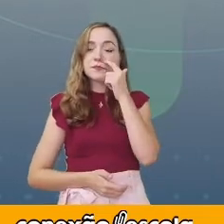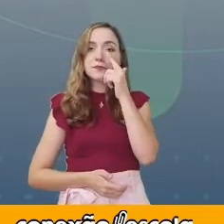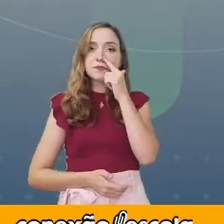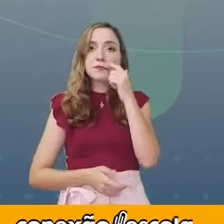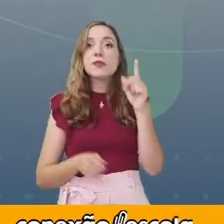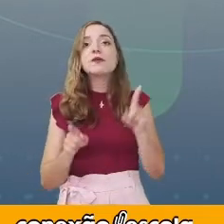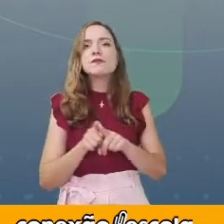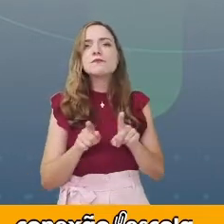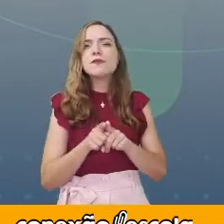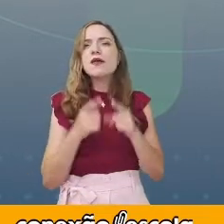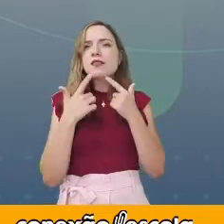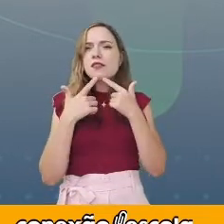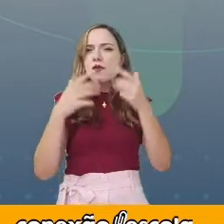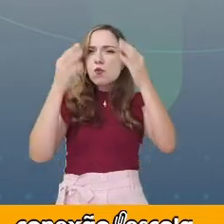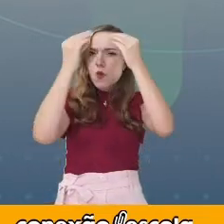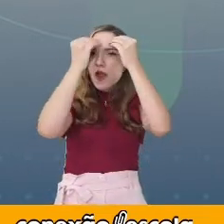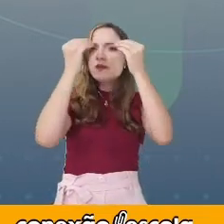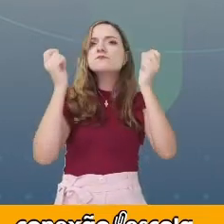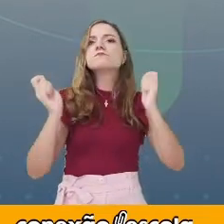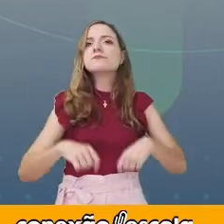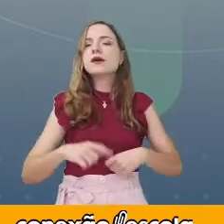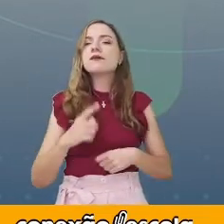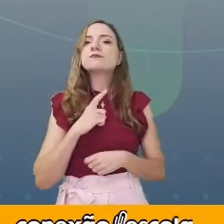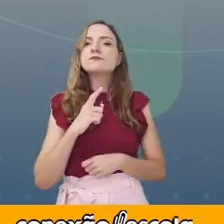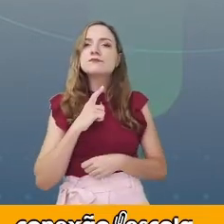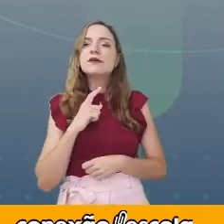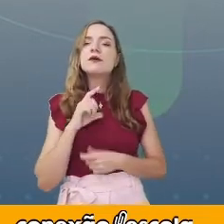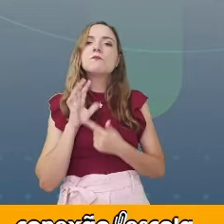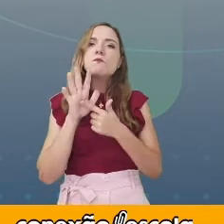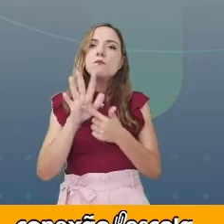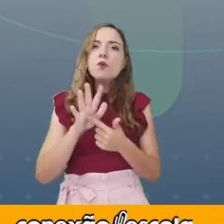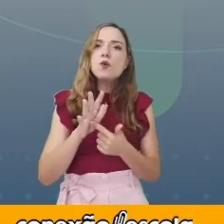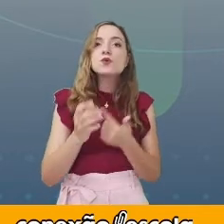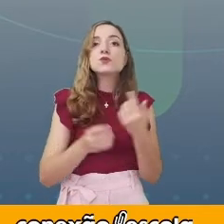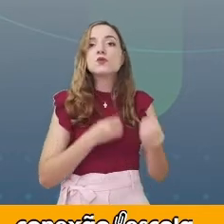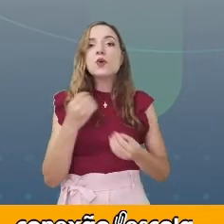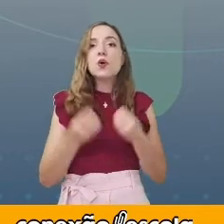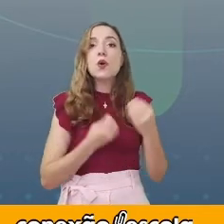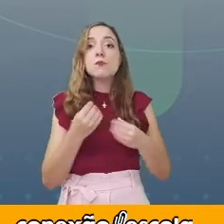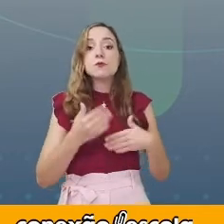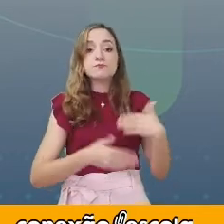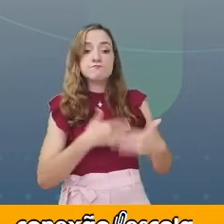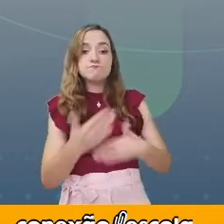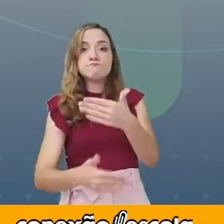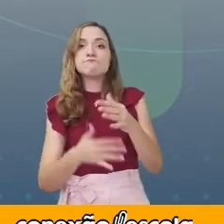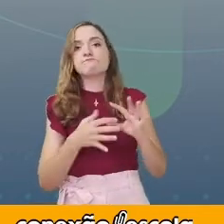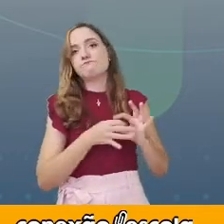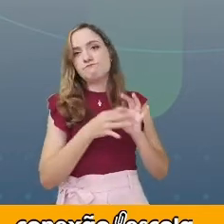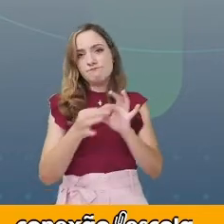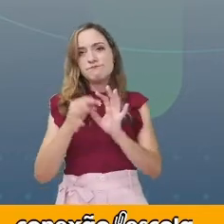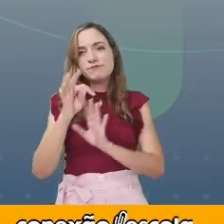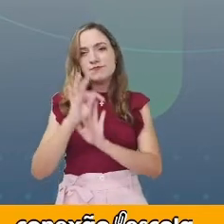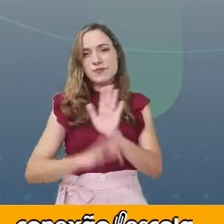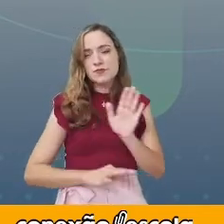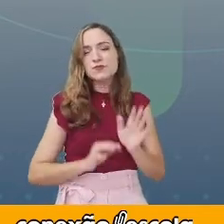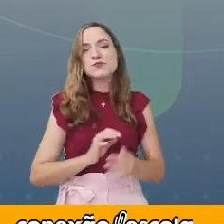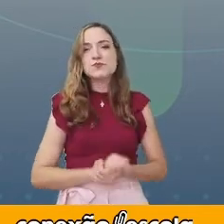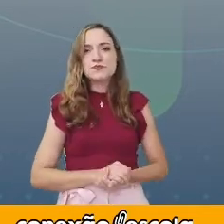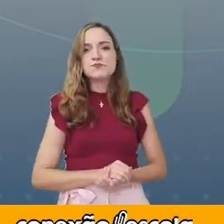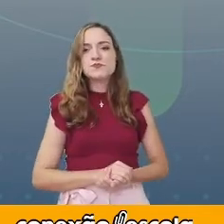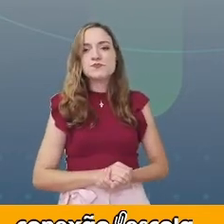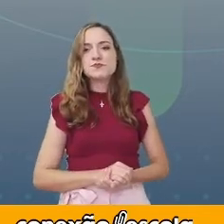elas também são amplamente utilizadas para tratar da progressão do texto.